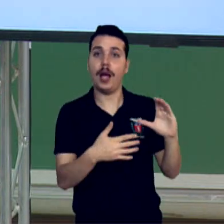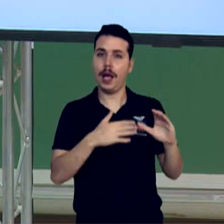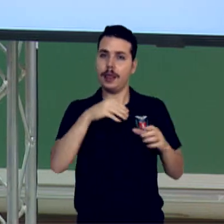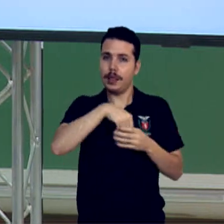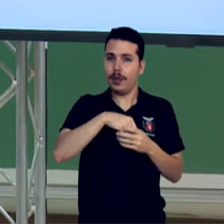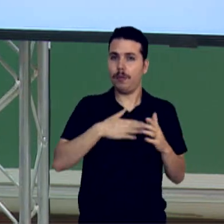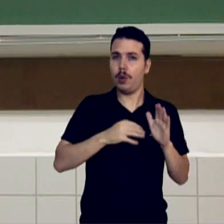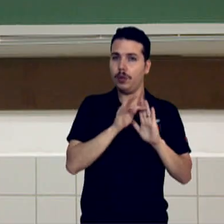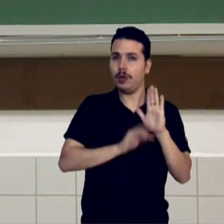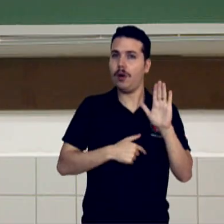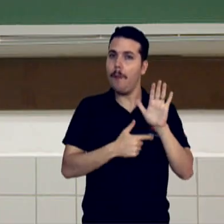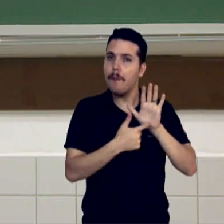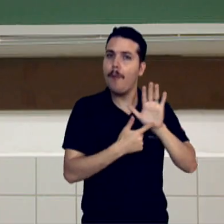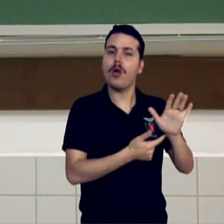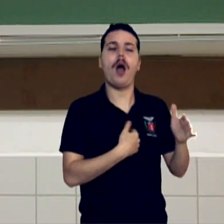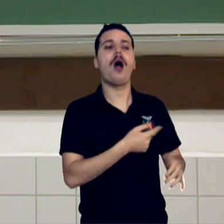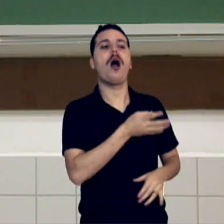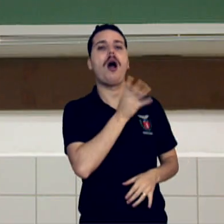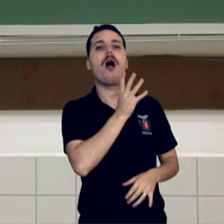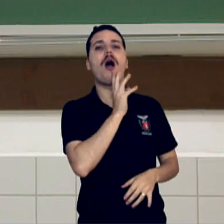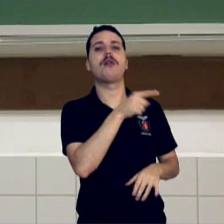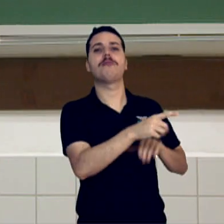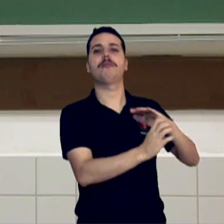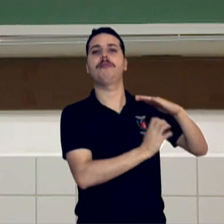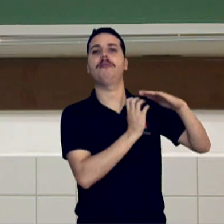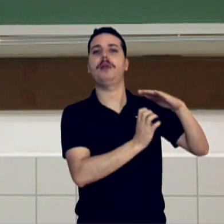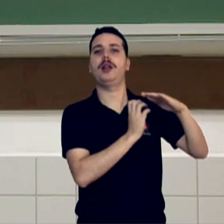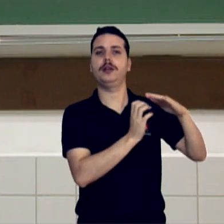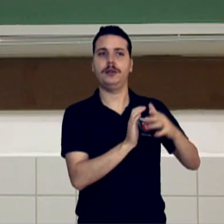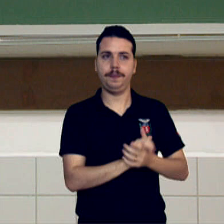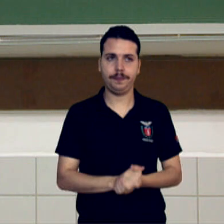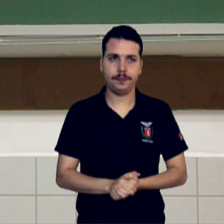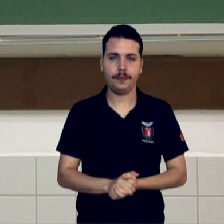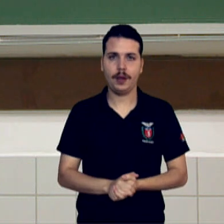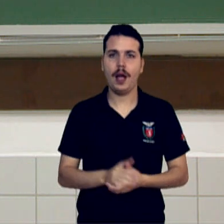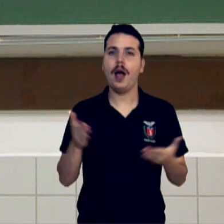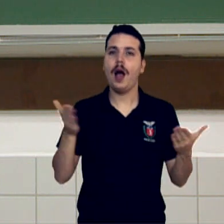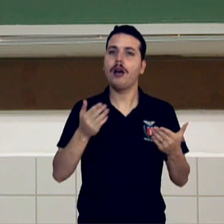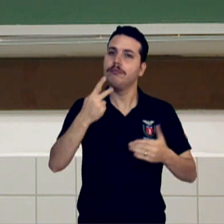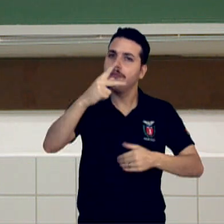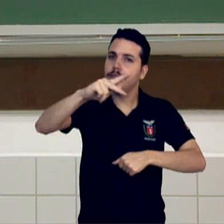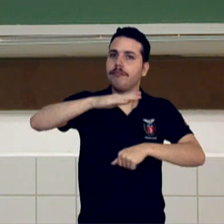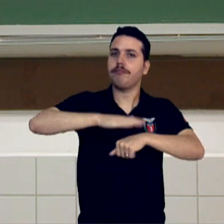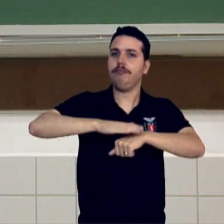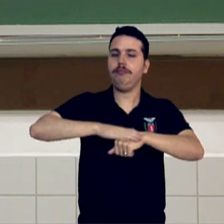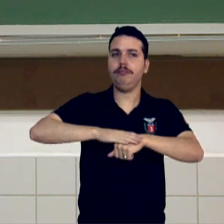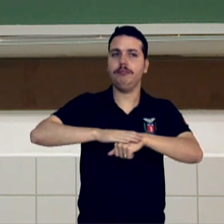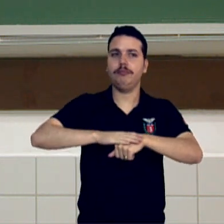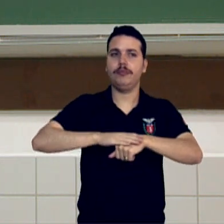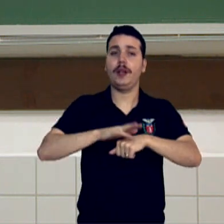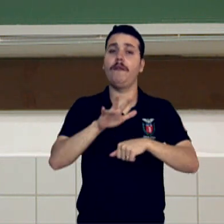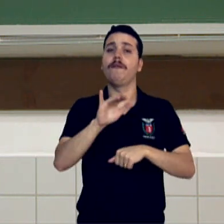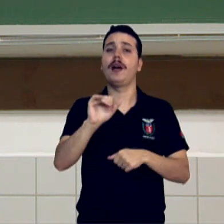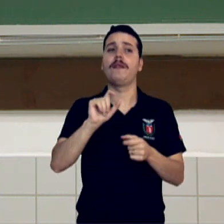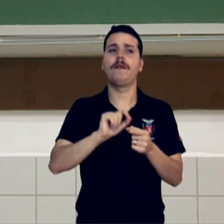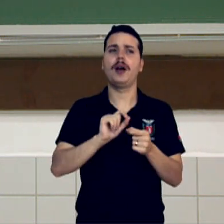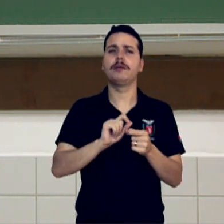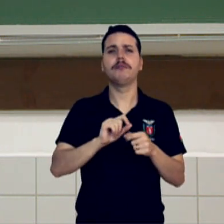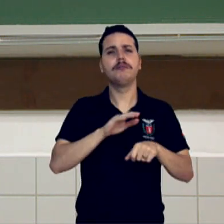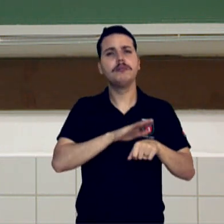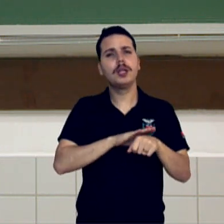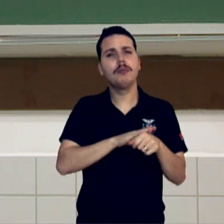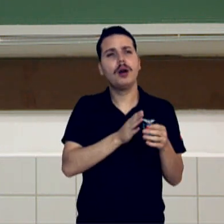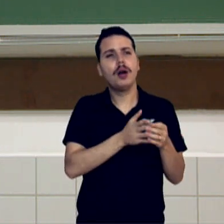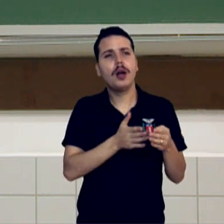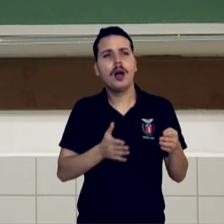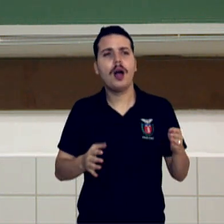sabe do que se trata, tá certo? Então, agora é a sua vez. A gente vai fazer aqui, durante um tempo,